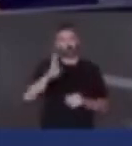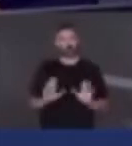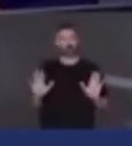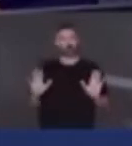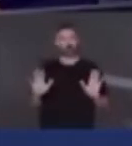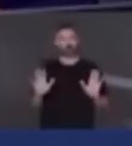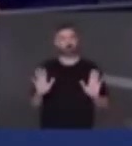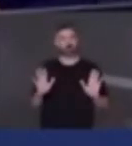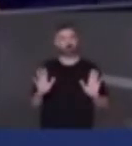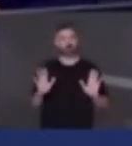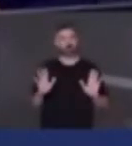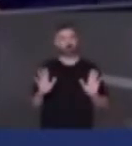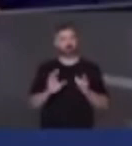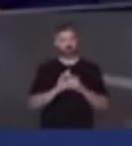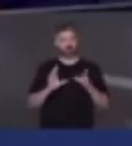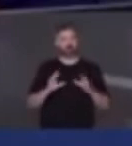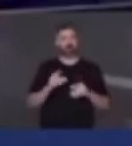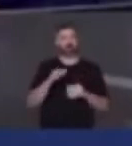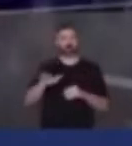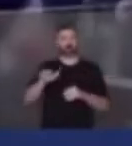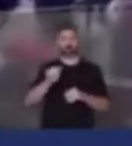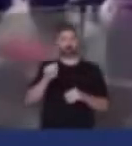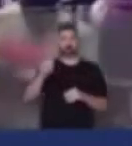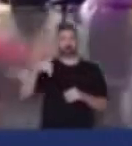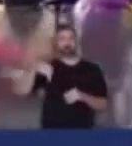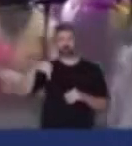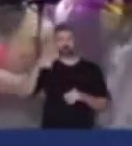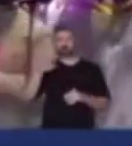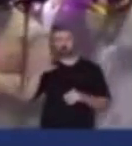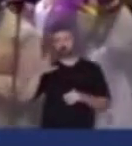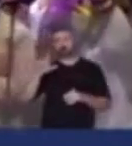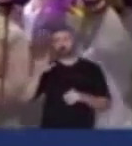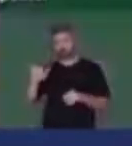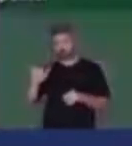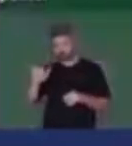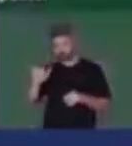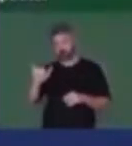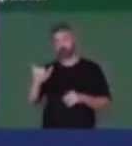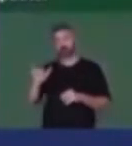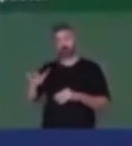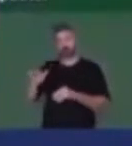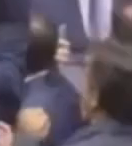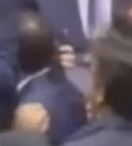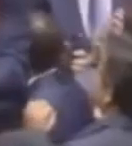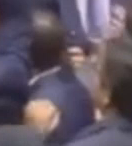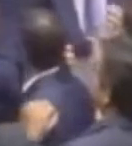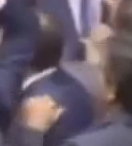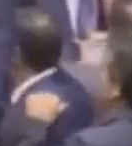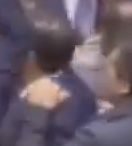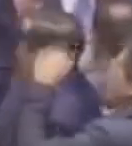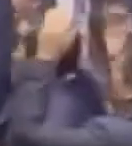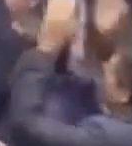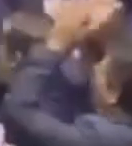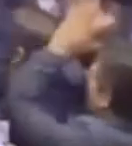caso do Lira, como que a Polícia Federal na ponta ia fazer diferente? Não tinha como, não tinha como. Eles fizeram